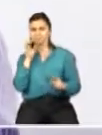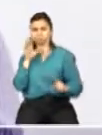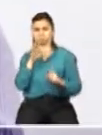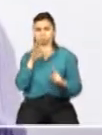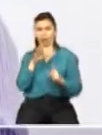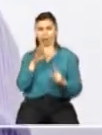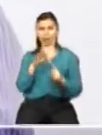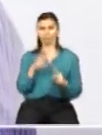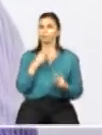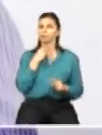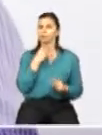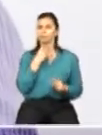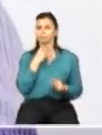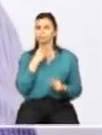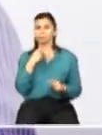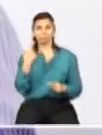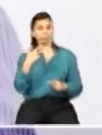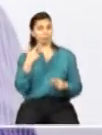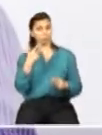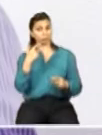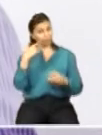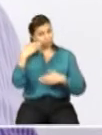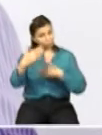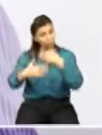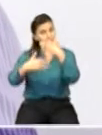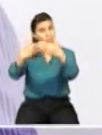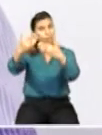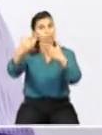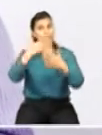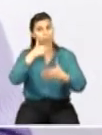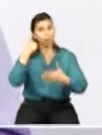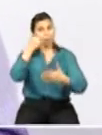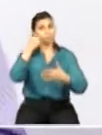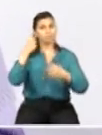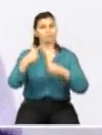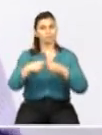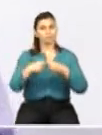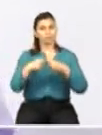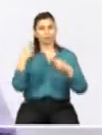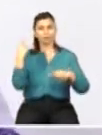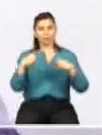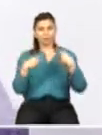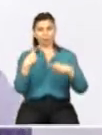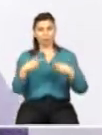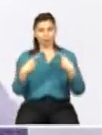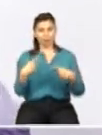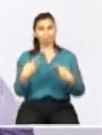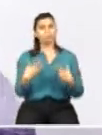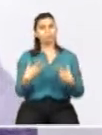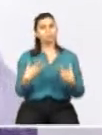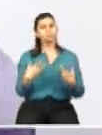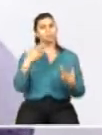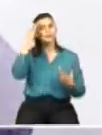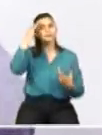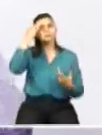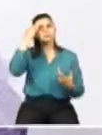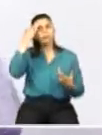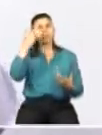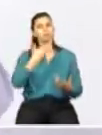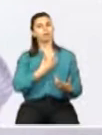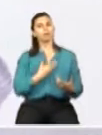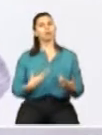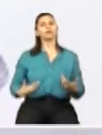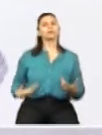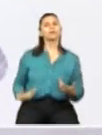há construção de um bem-estar de uma cidade. Não é? A política é uma arte de governar, uma arte